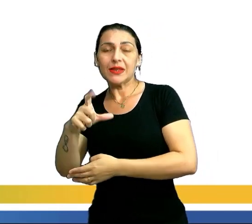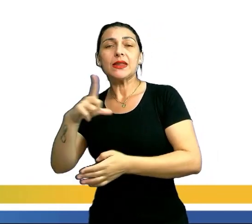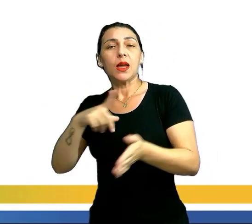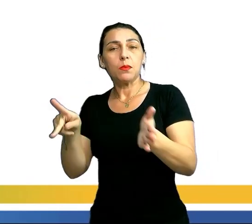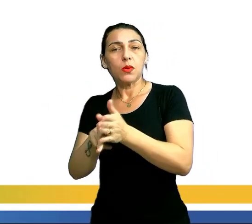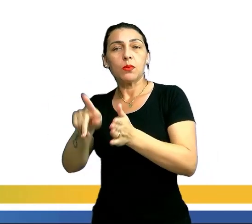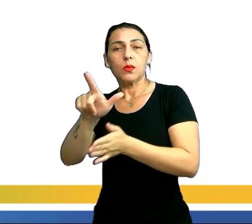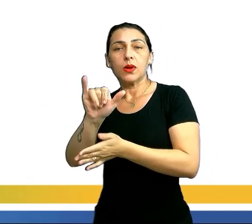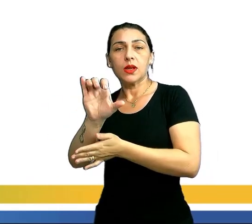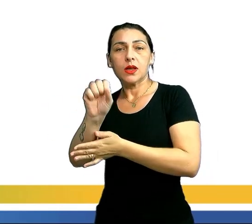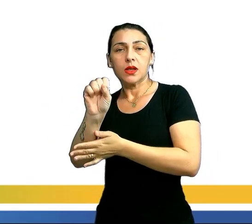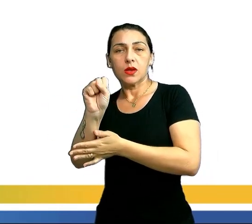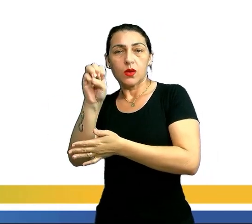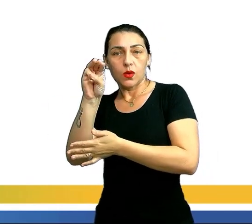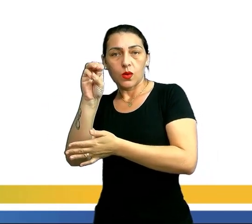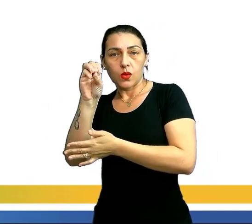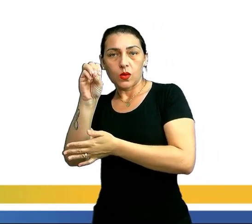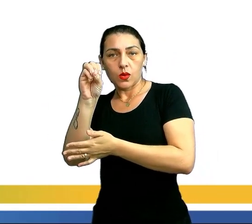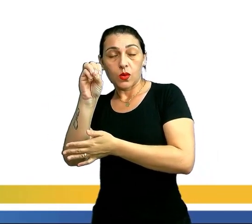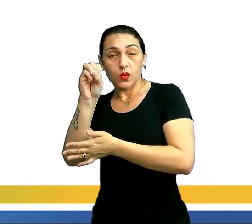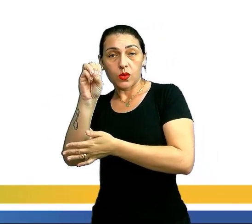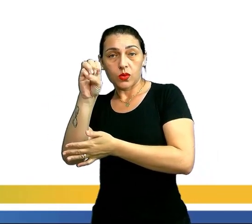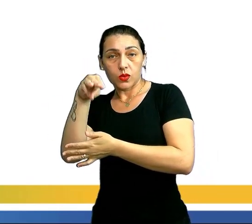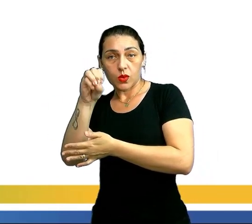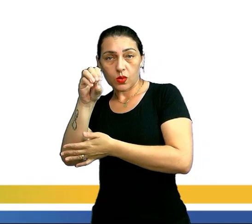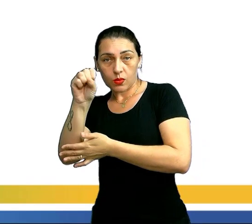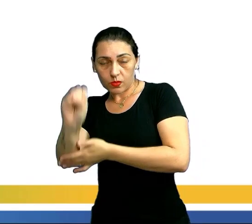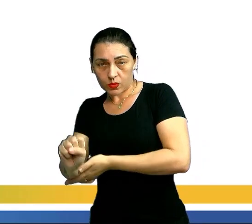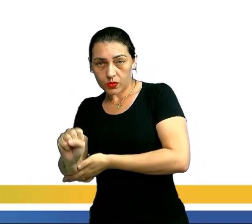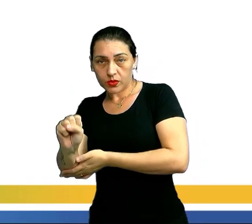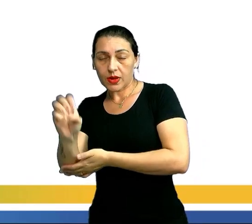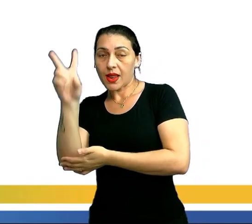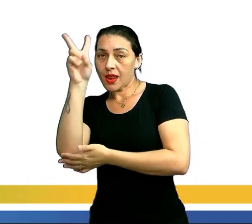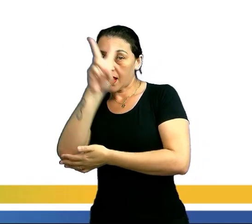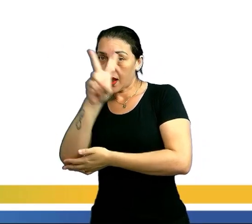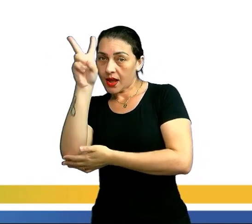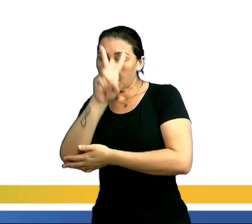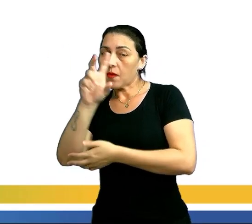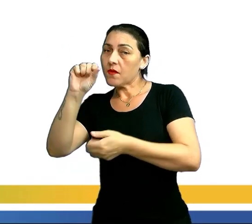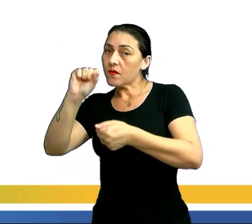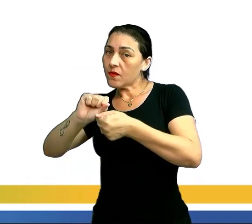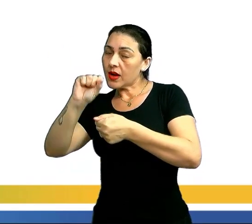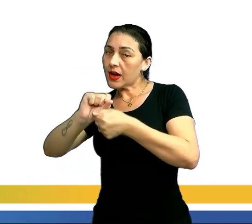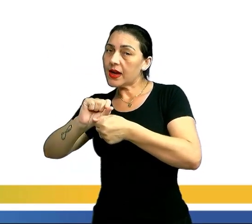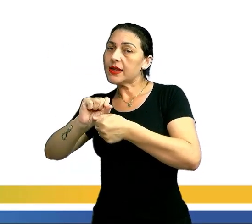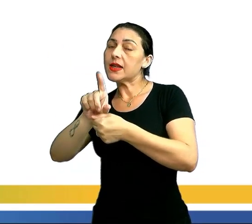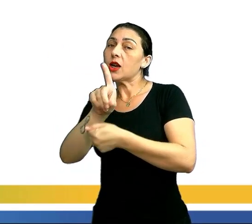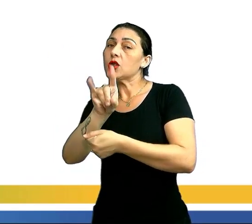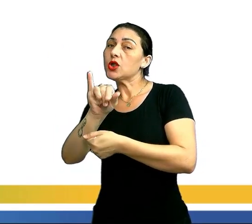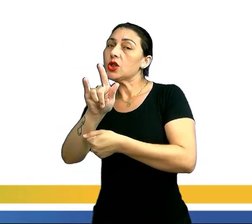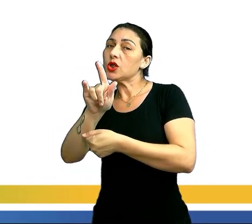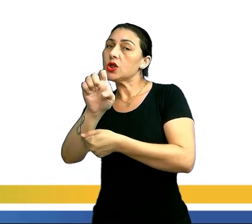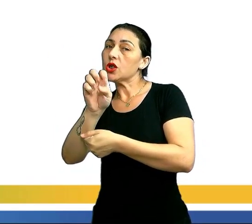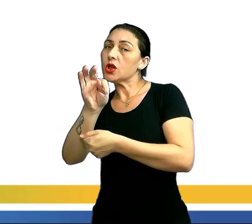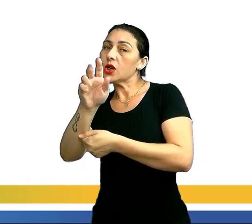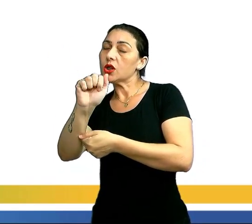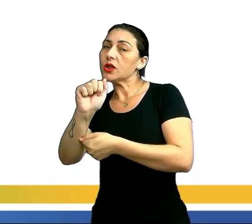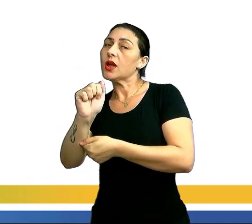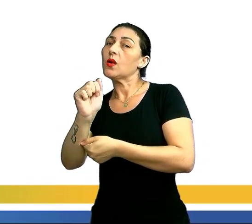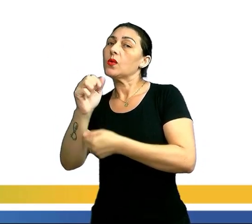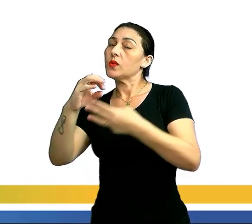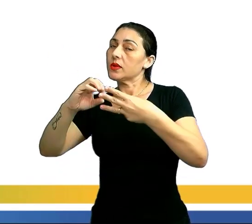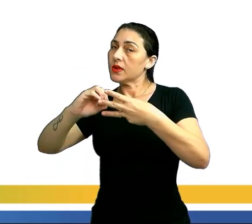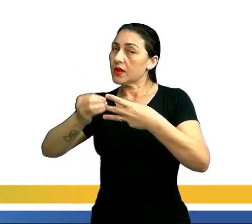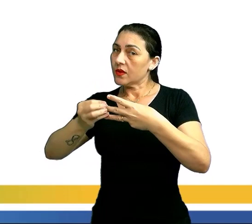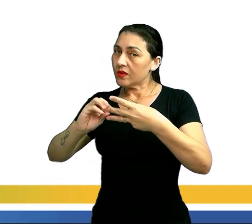nos lisossomos. Lembra que os lisossomos fazem a digestão intracelular.